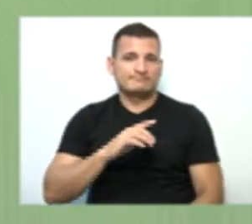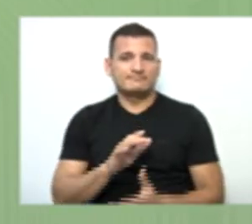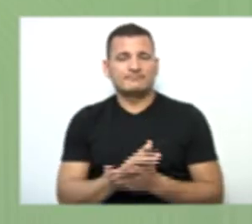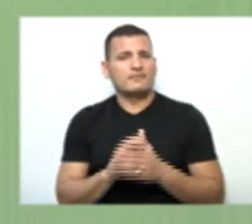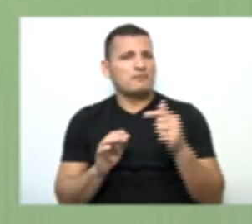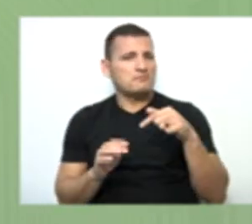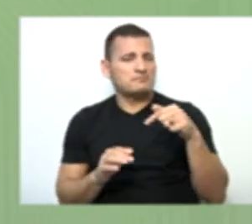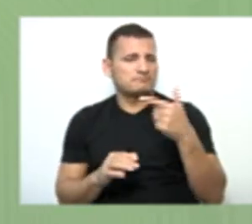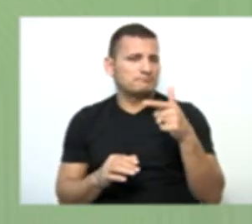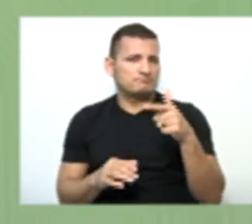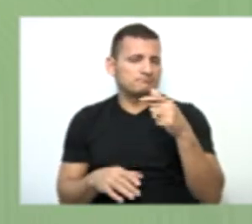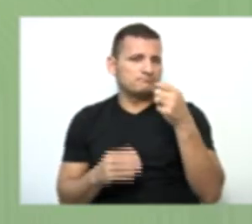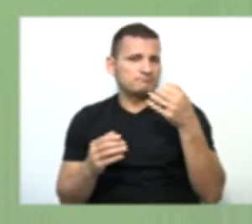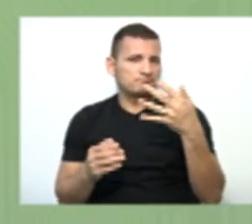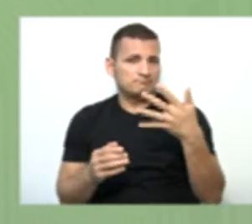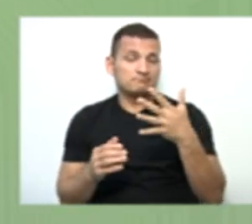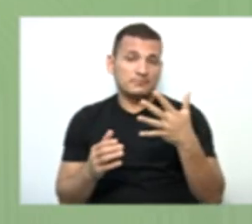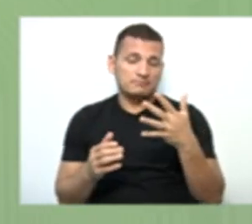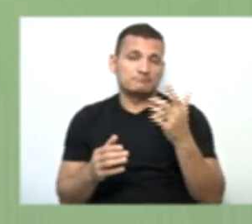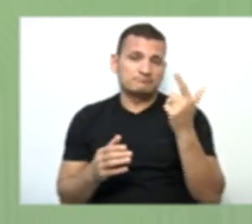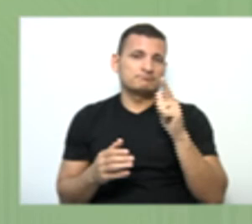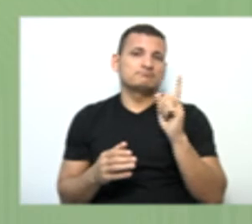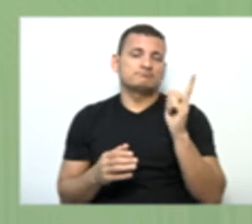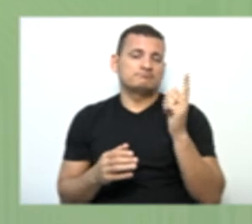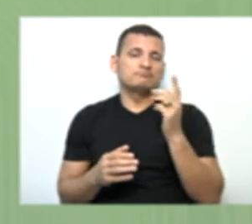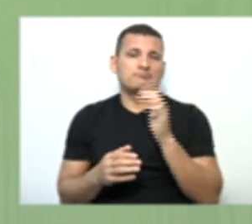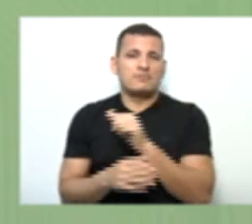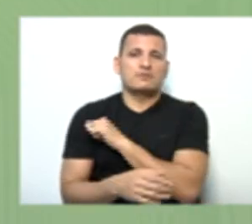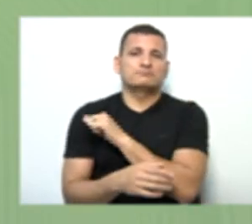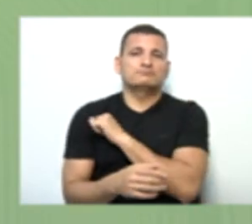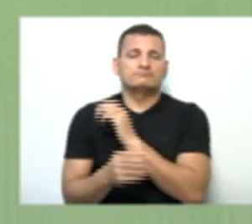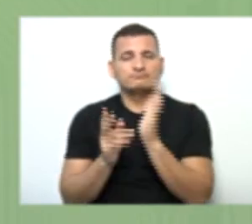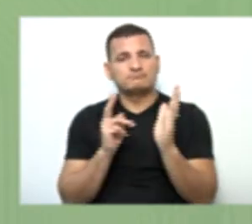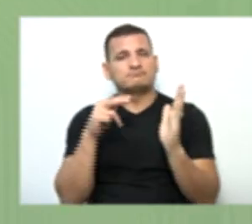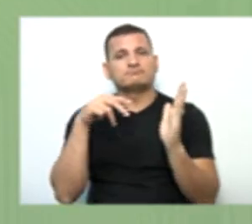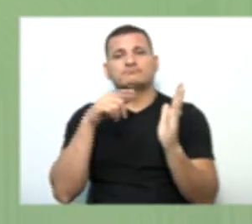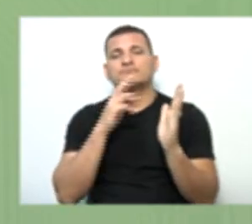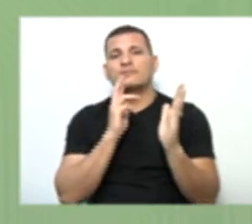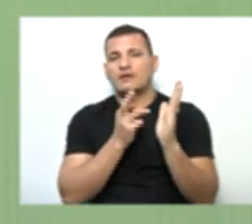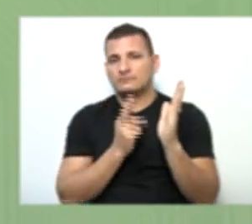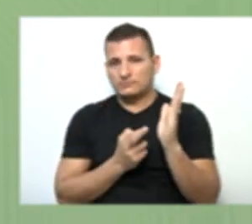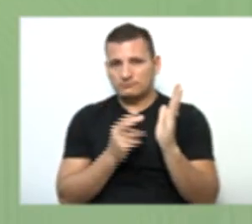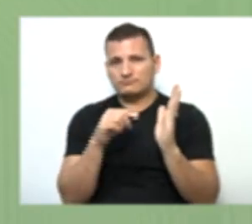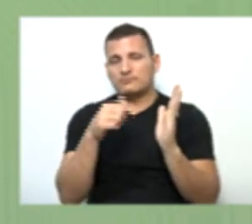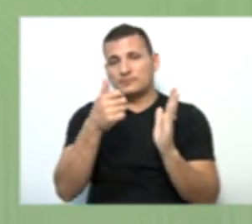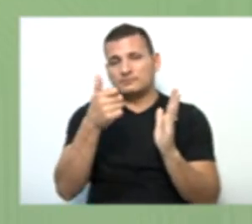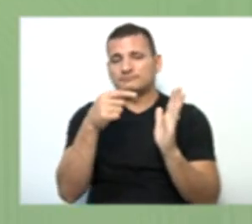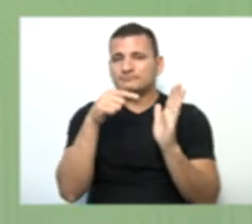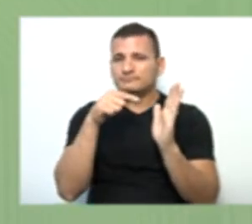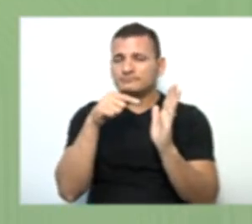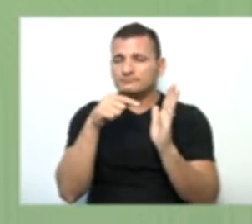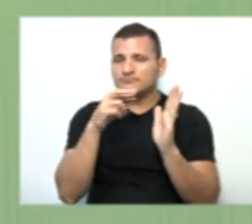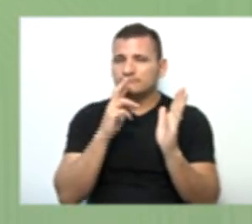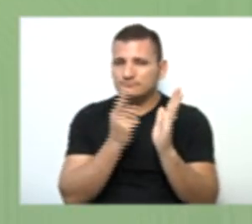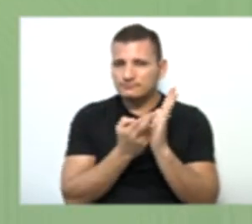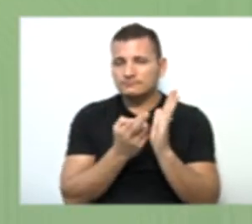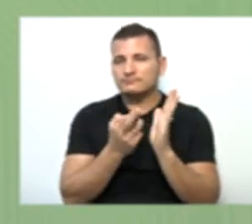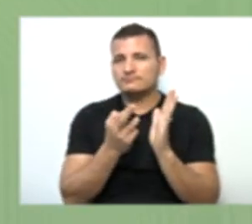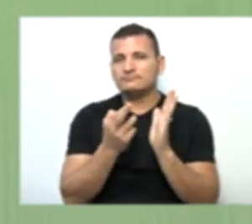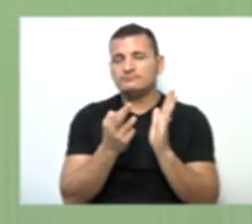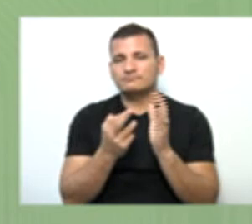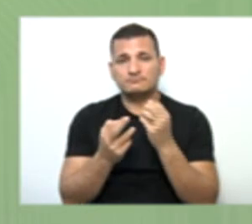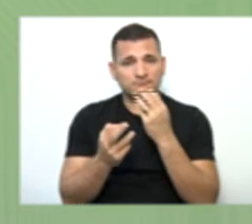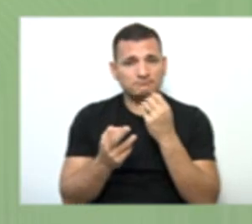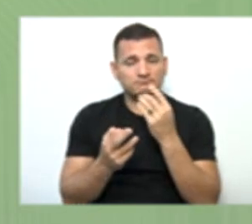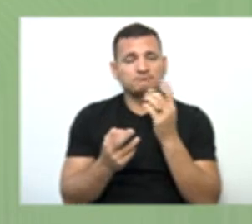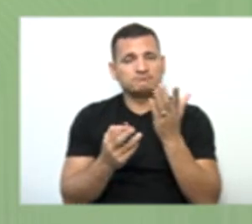aqui. Mas eu acho que eles conseguiram, porque eu estou vendo aqui a resposta, questão 1, e está chegando outra resposta. Muito bem esses alunos aqui